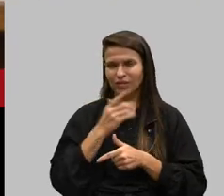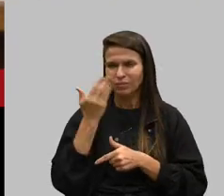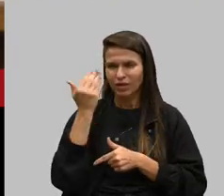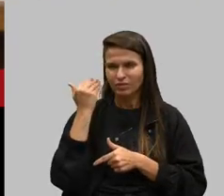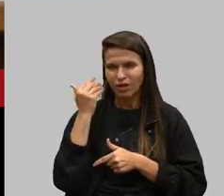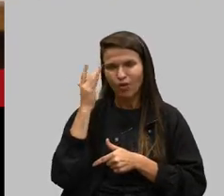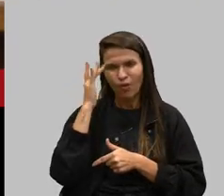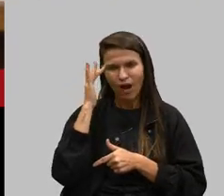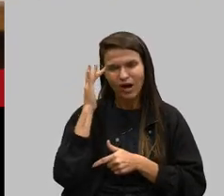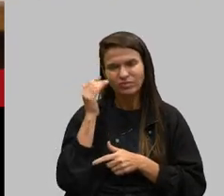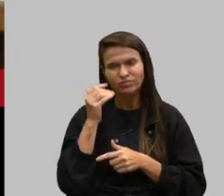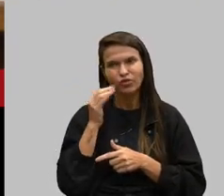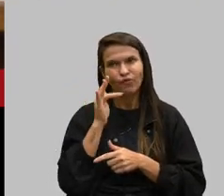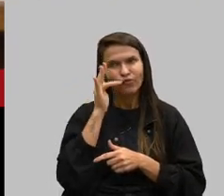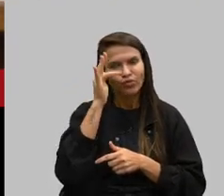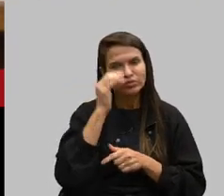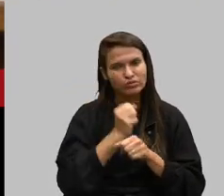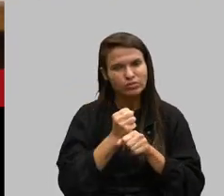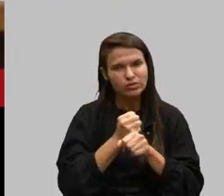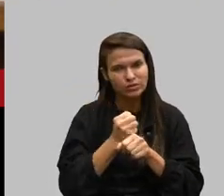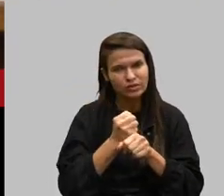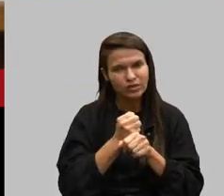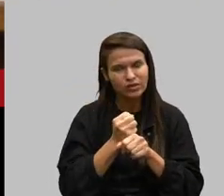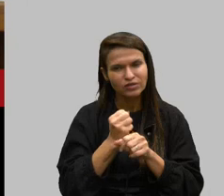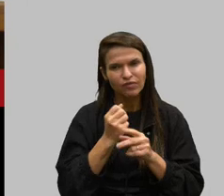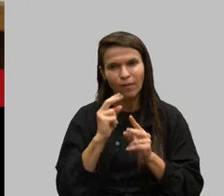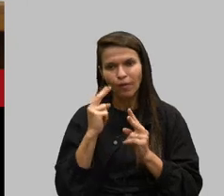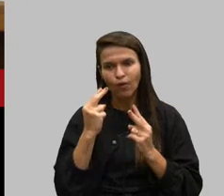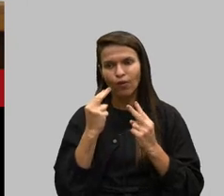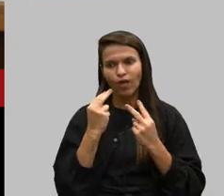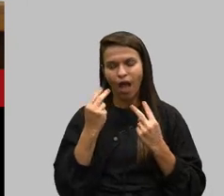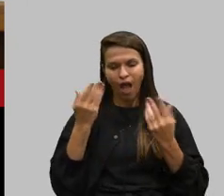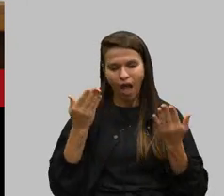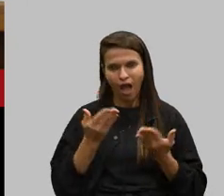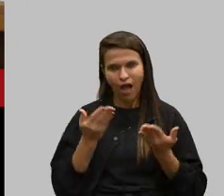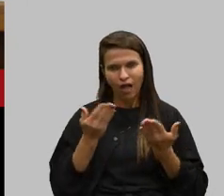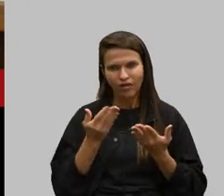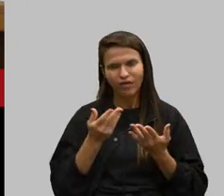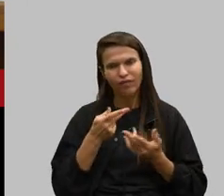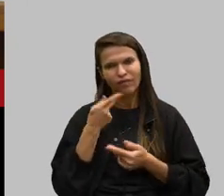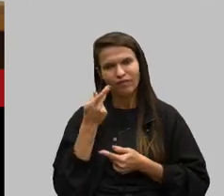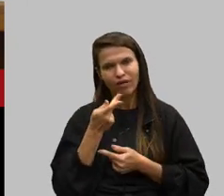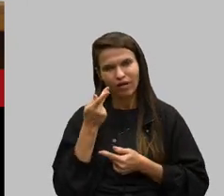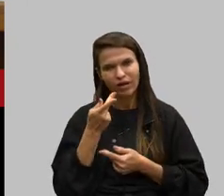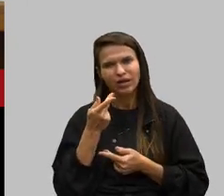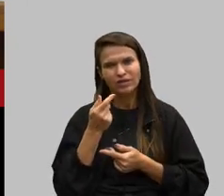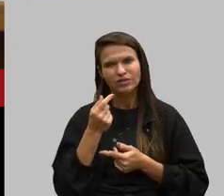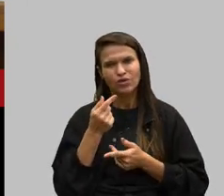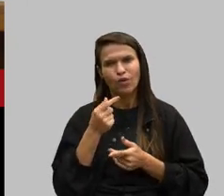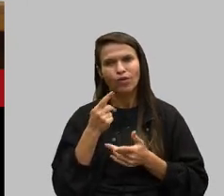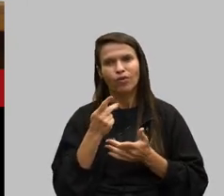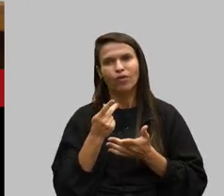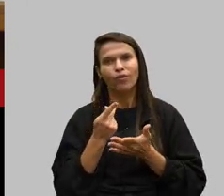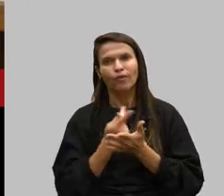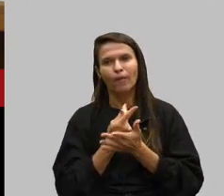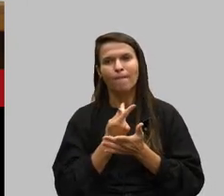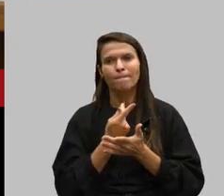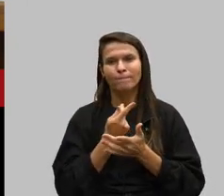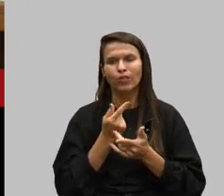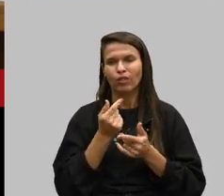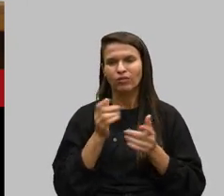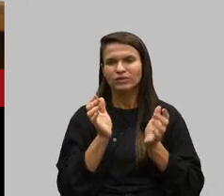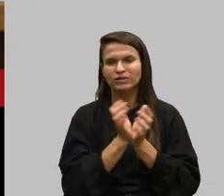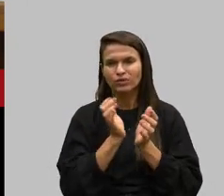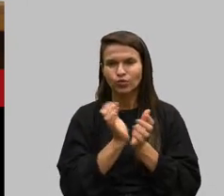daqui alguns anos centenas de anos eles vão olhar paraa Nossa atualidade e vão falar do genocídio que acontecia com doentes raros nós